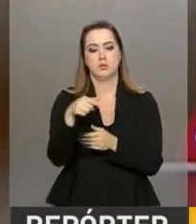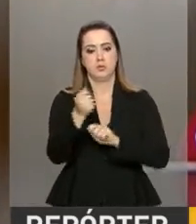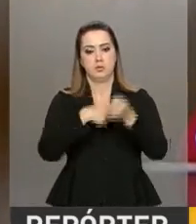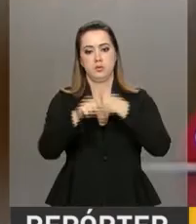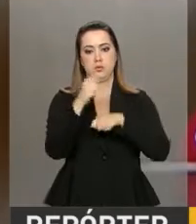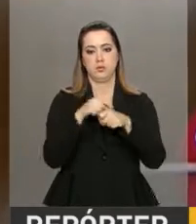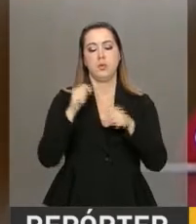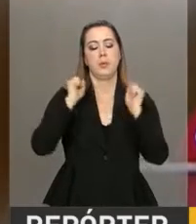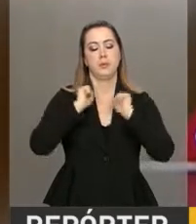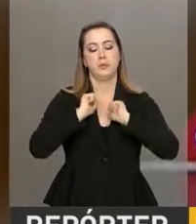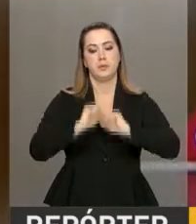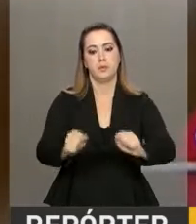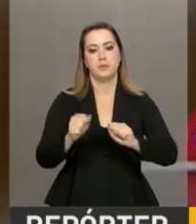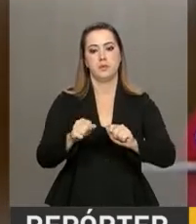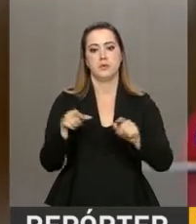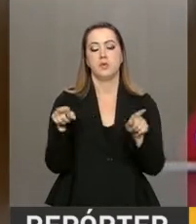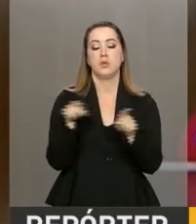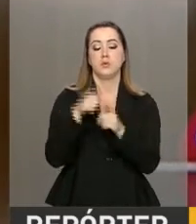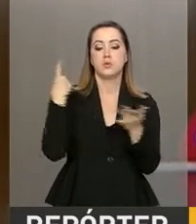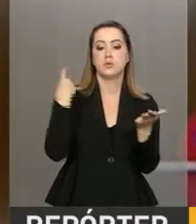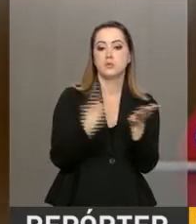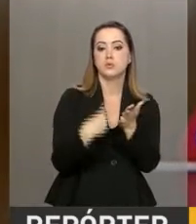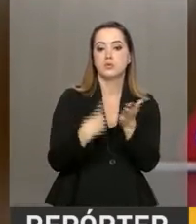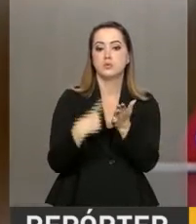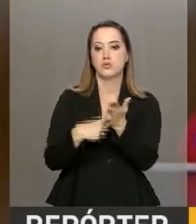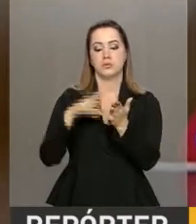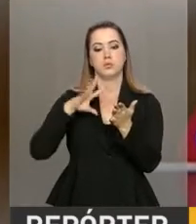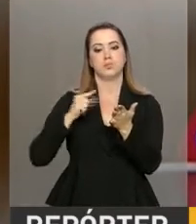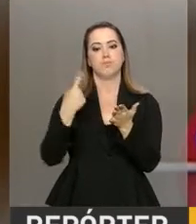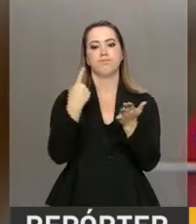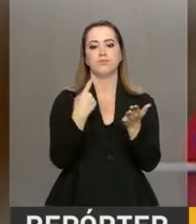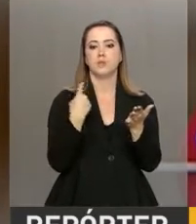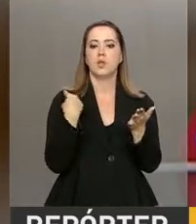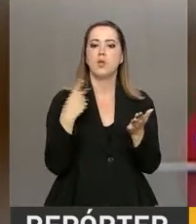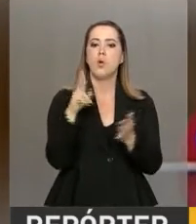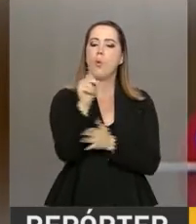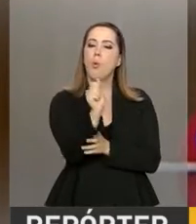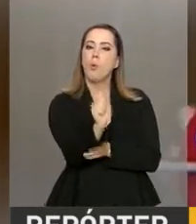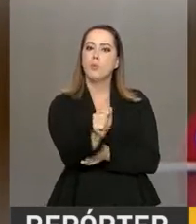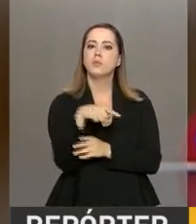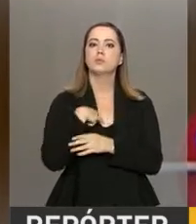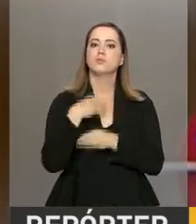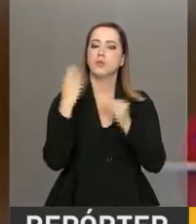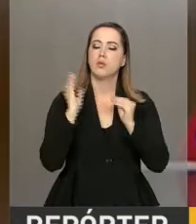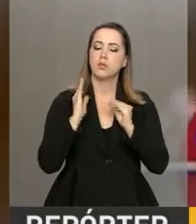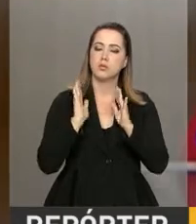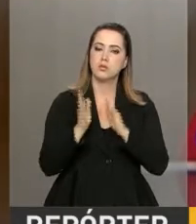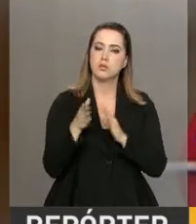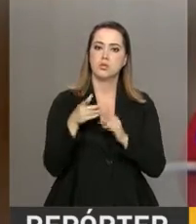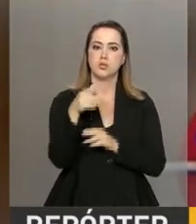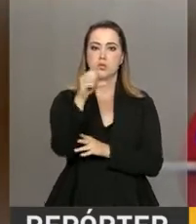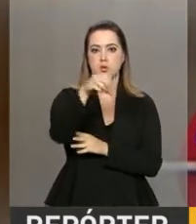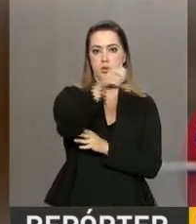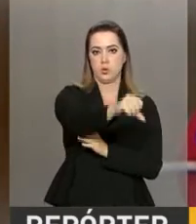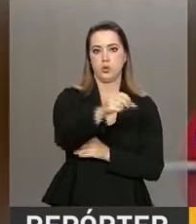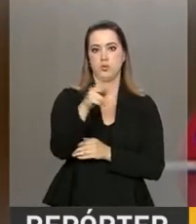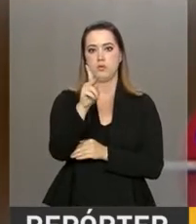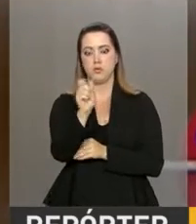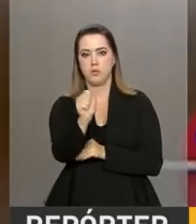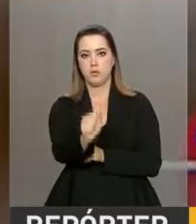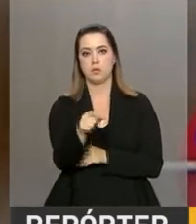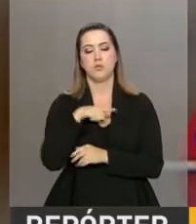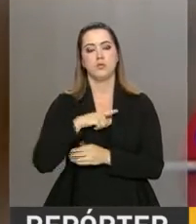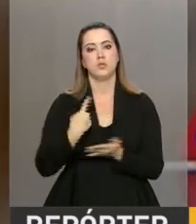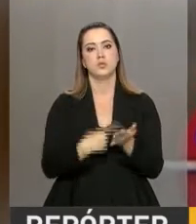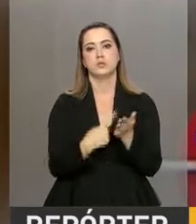promovendo permitem o cumprimento dessas obrigações é uma suposição disponíveis são 99 uvas